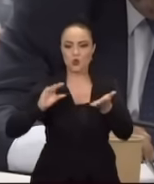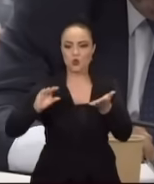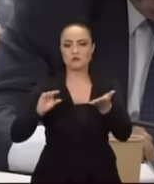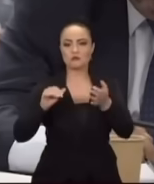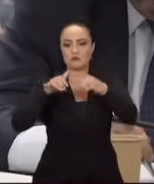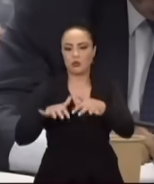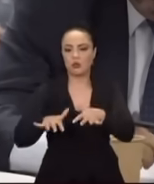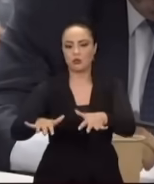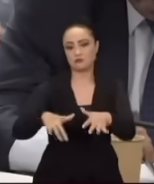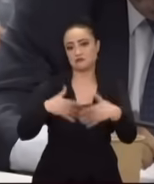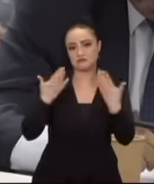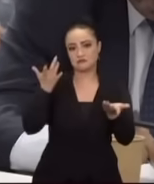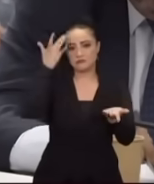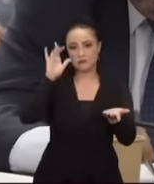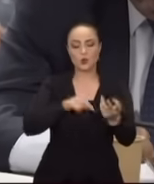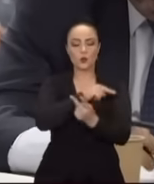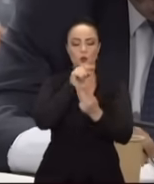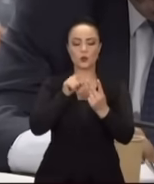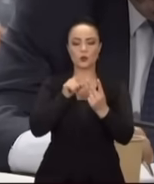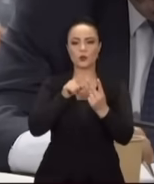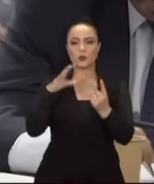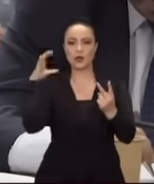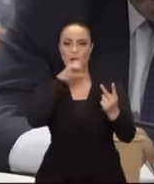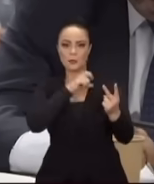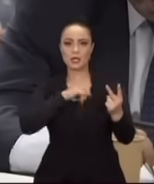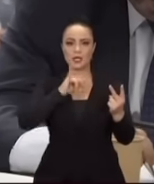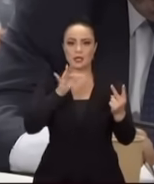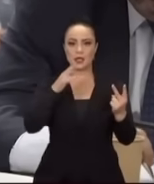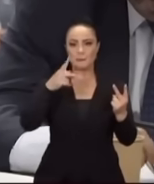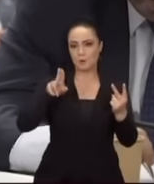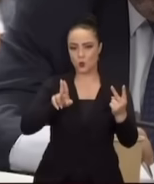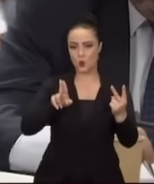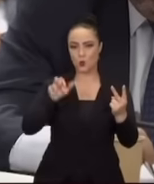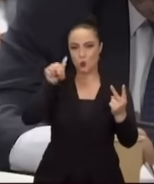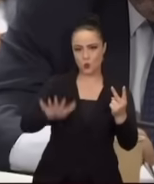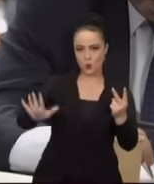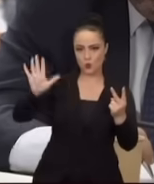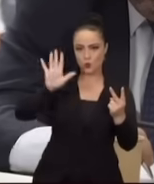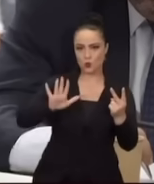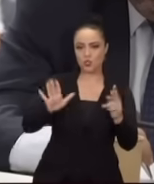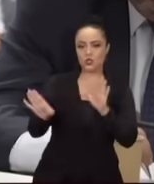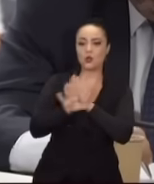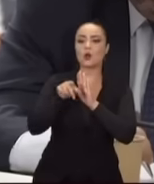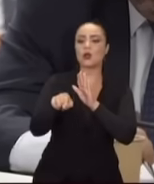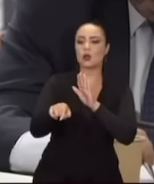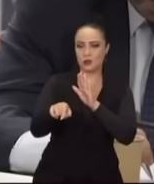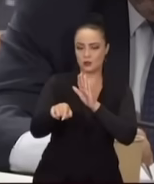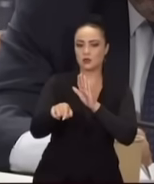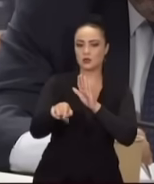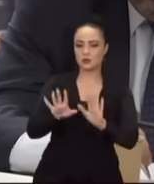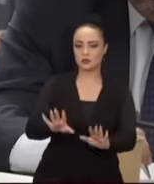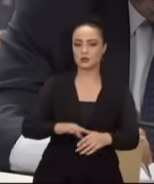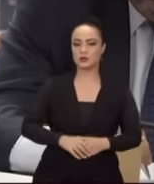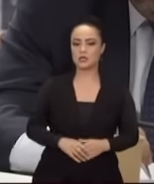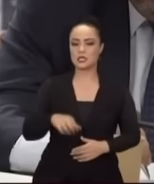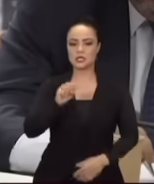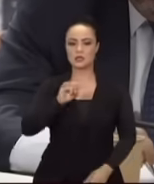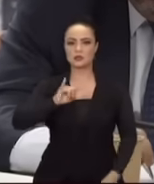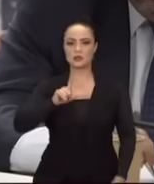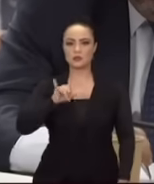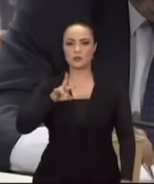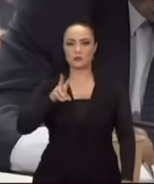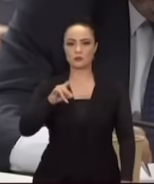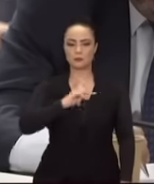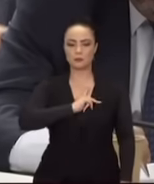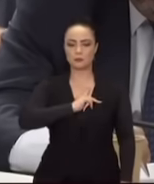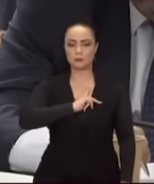ganhei inimizades por aí. Uma outra, para ser mais rápido, Itaipu Binacional. Chegamos lá, botei o senhor Silvio Luna como presidente